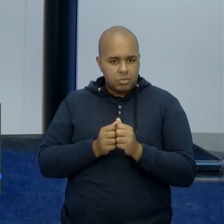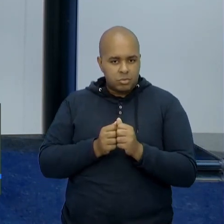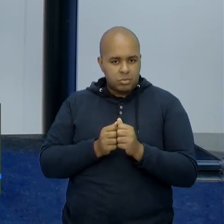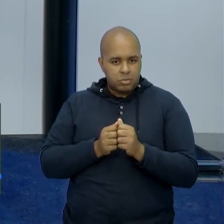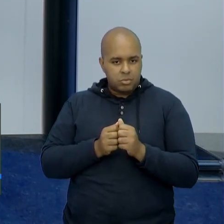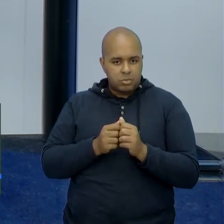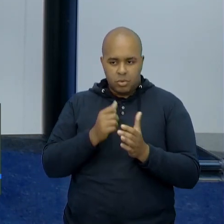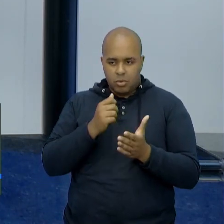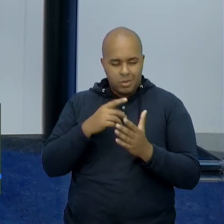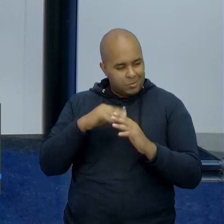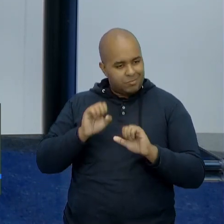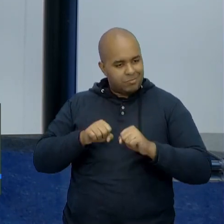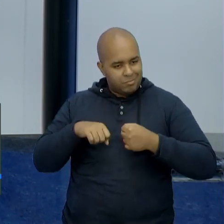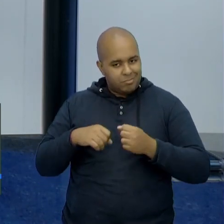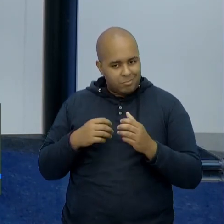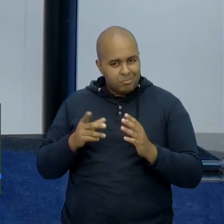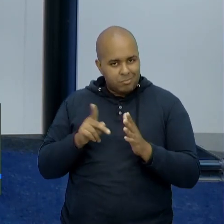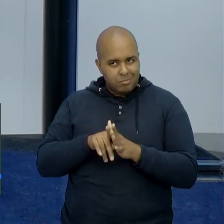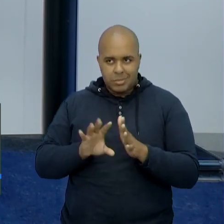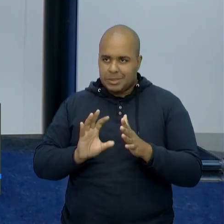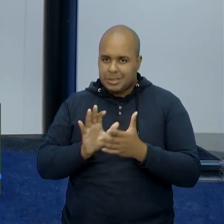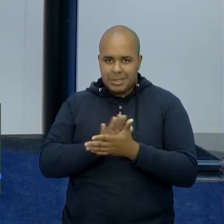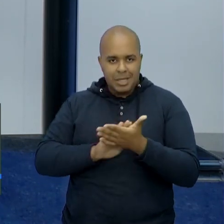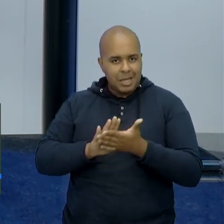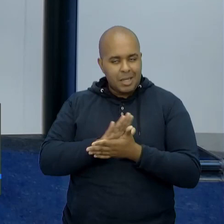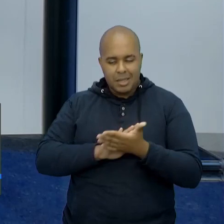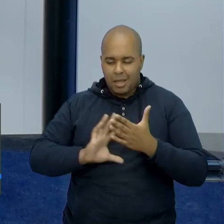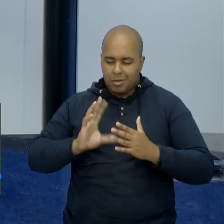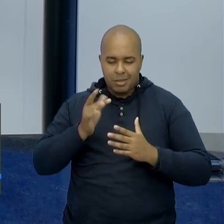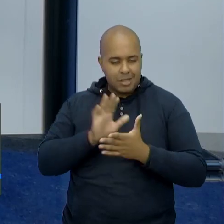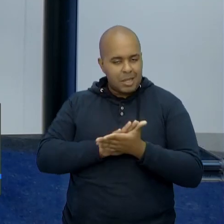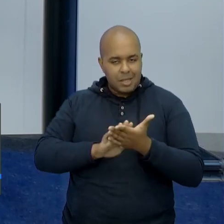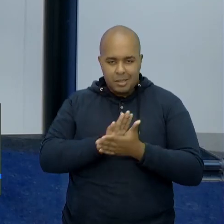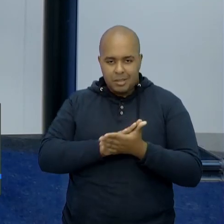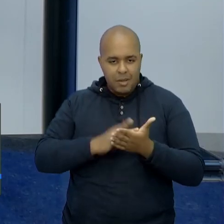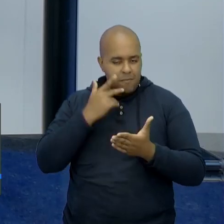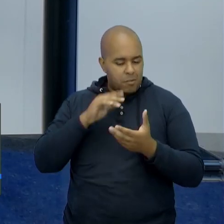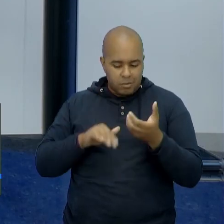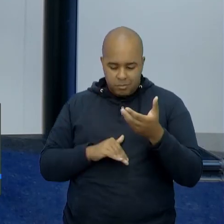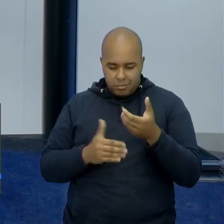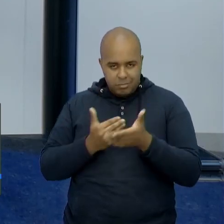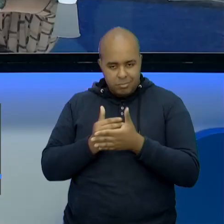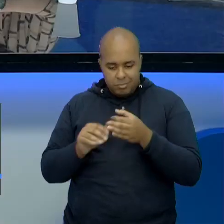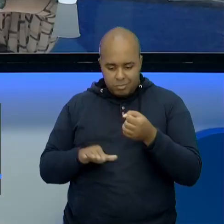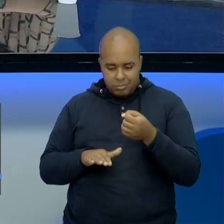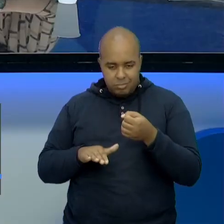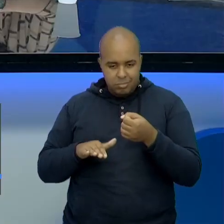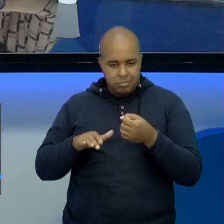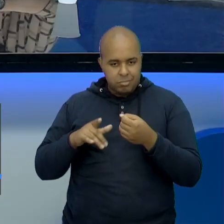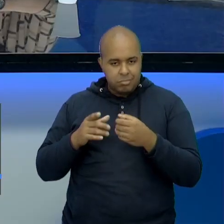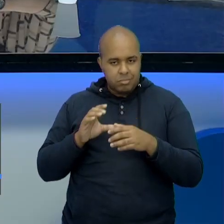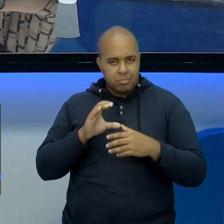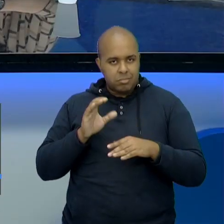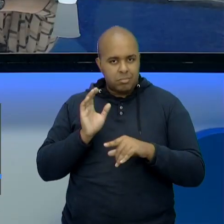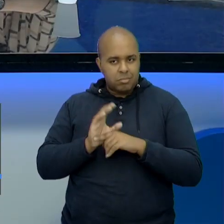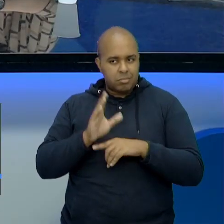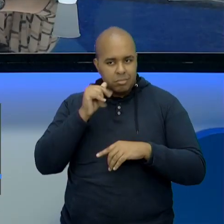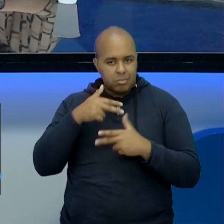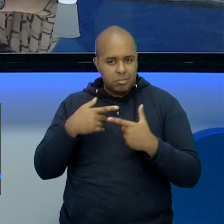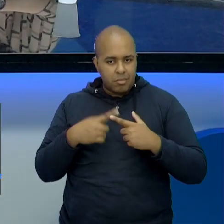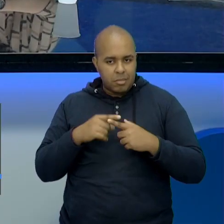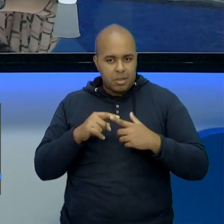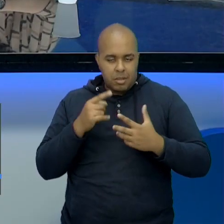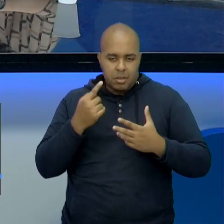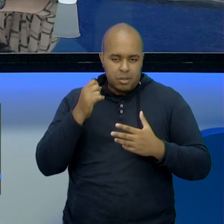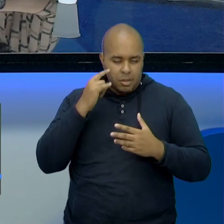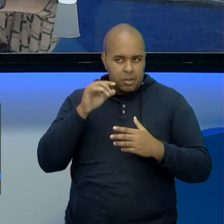comprar a causa, nada acontece. Não adianta partir de baixo, né, dos colaboradores, porque